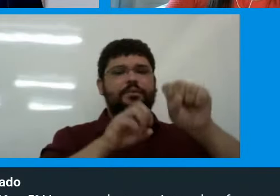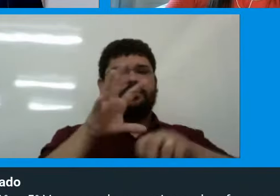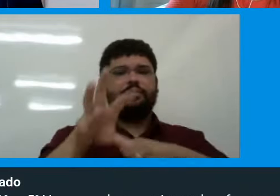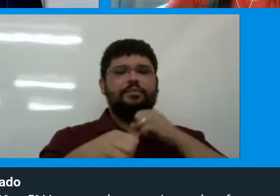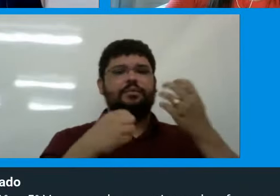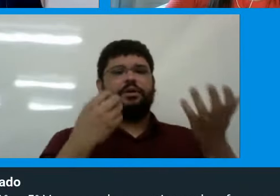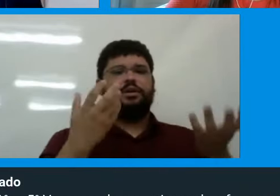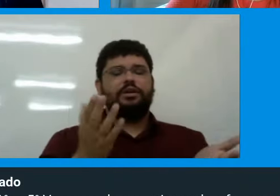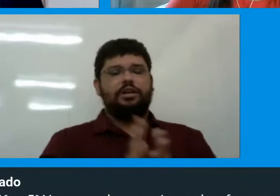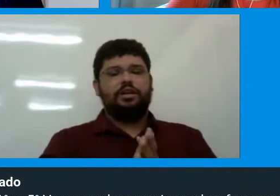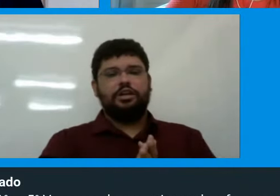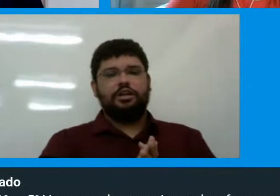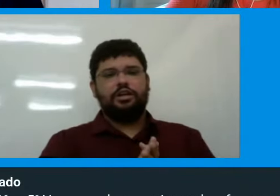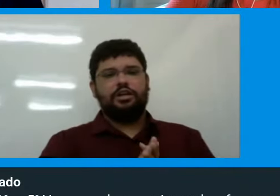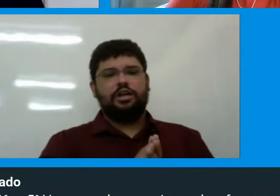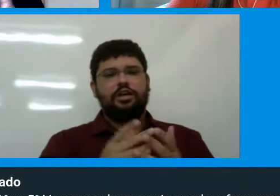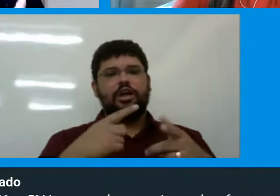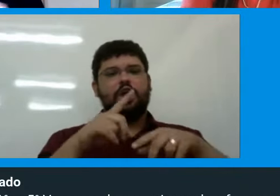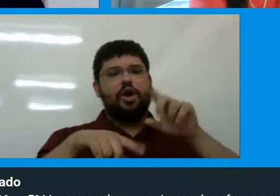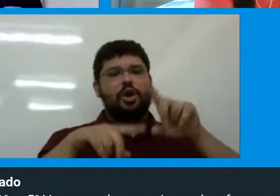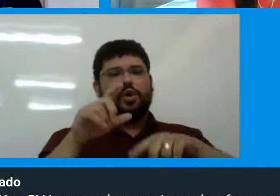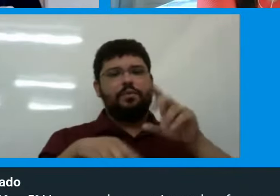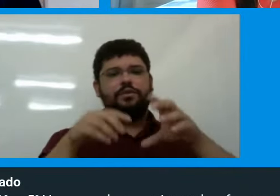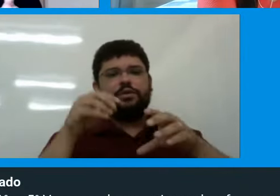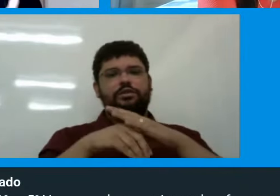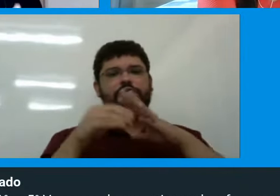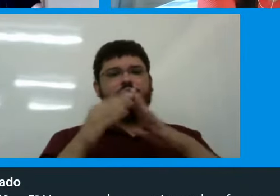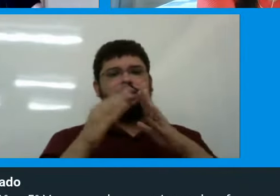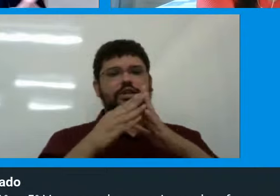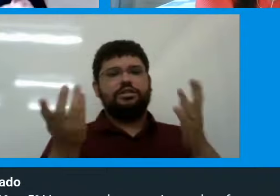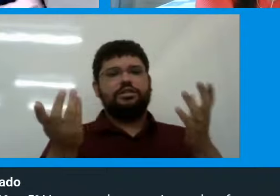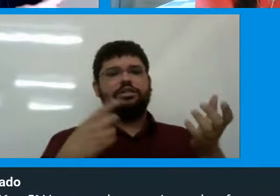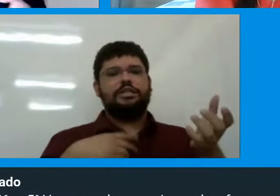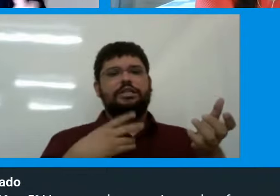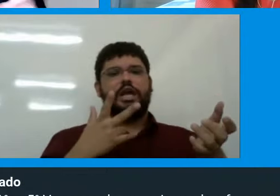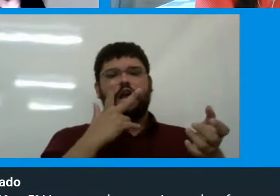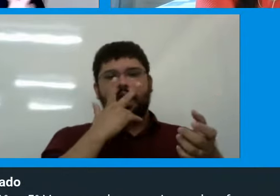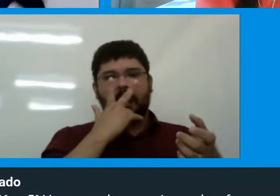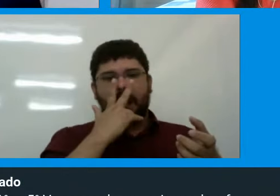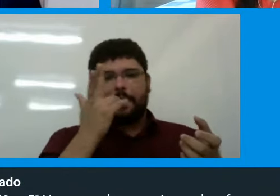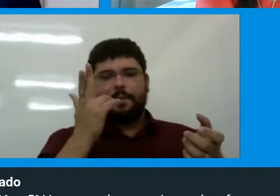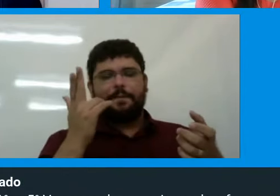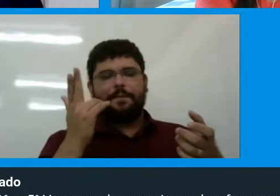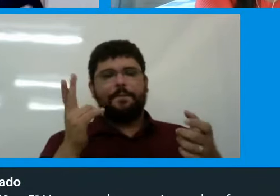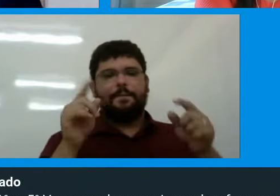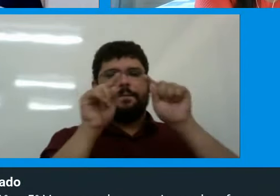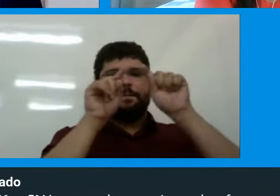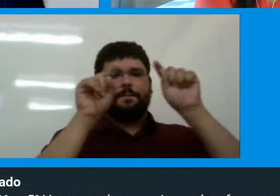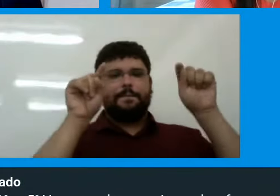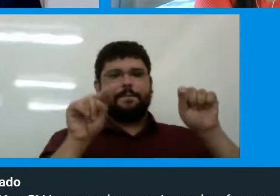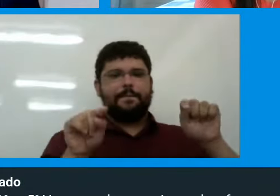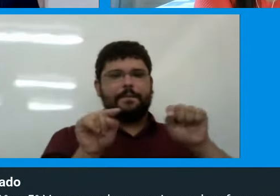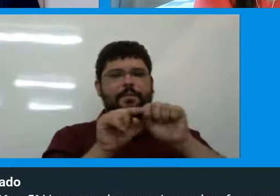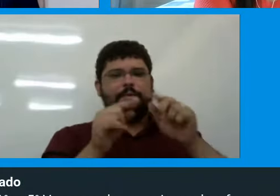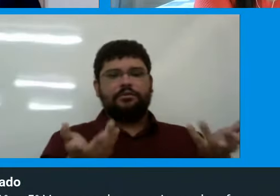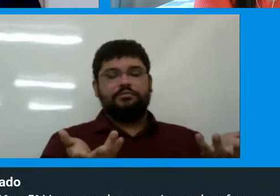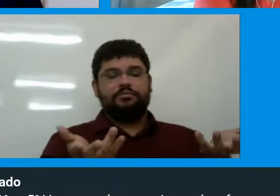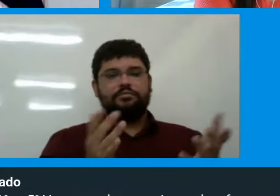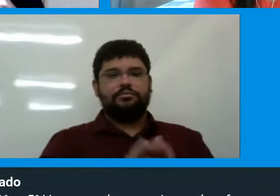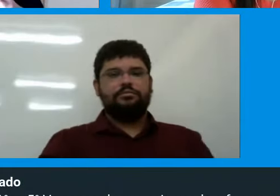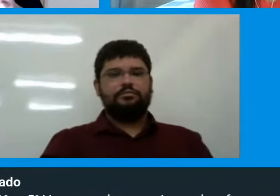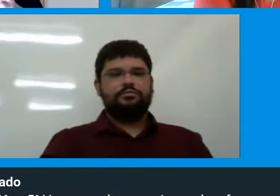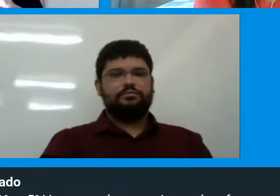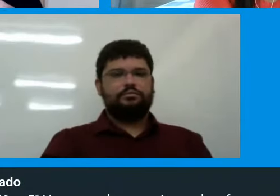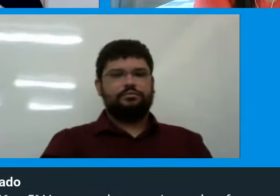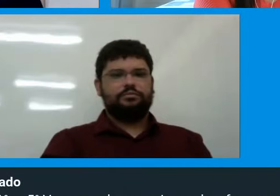encontrar objetos dentro de sua casa que tivesse a forma geométrica de um quadrado, alguma coisa assim. Então, eu acho que na hora que você